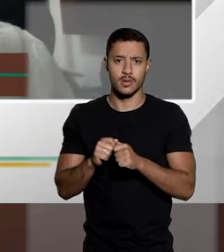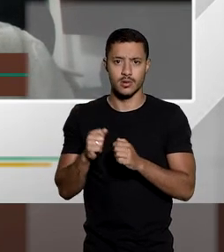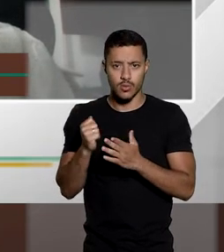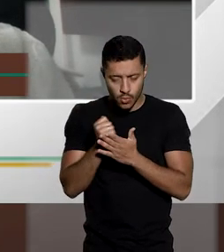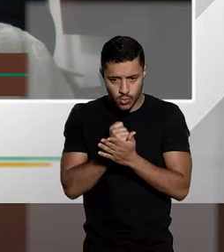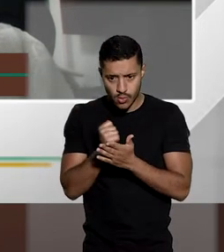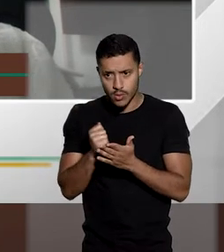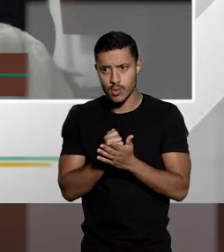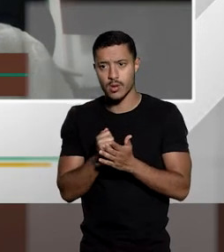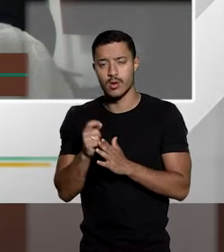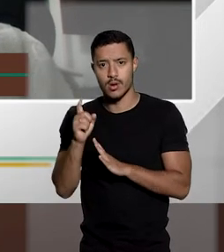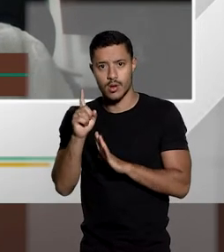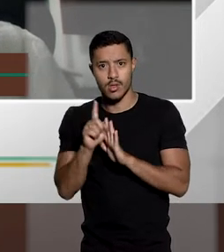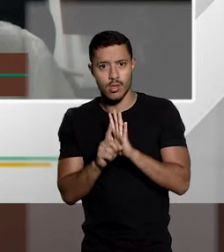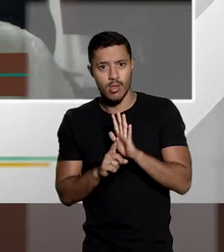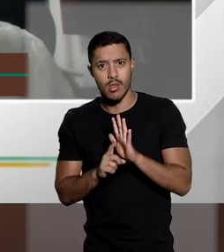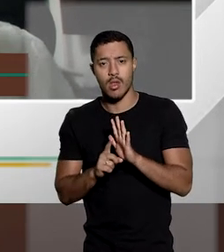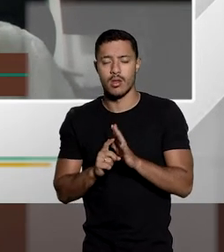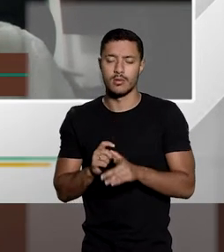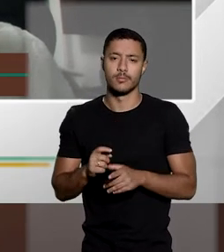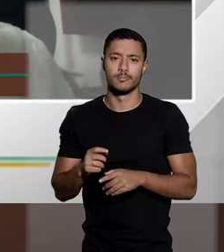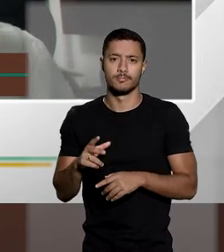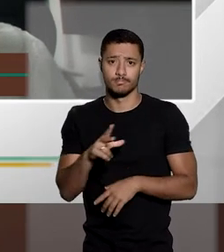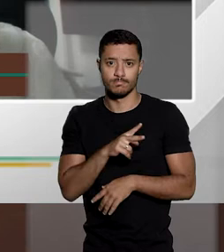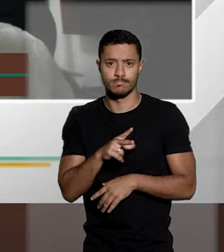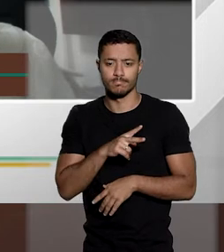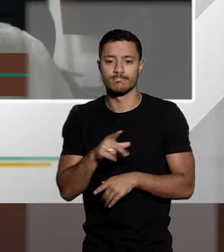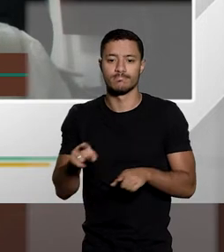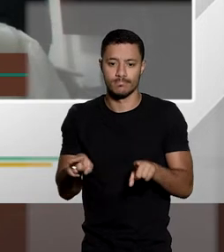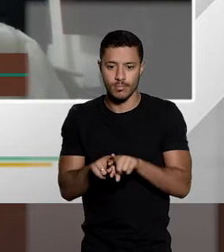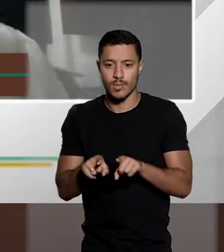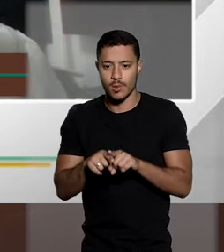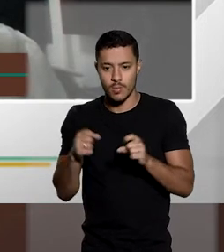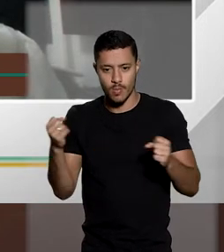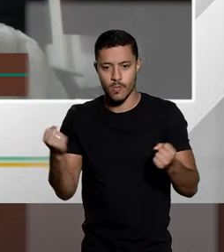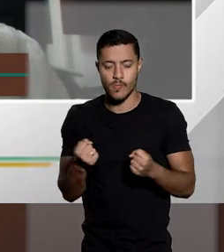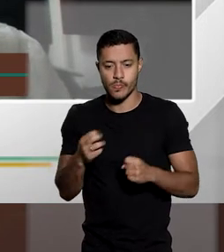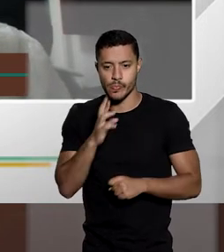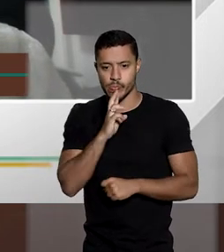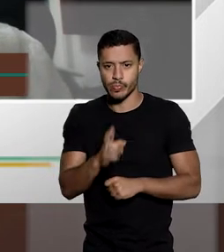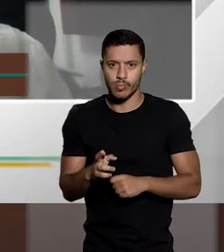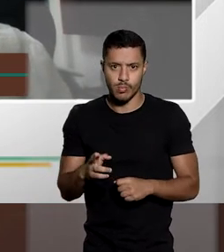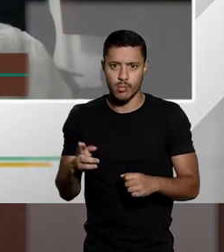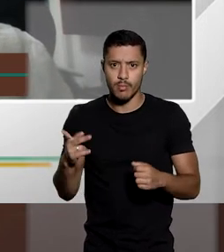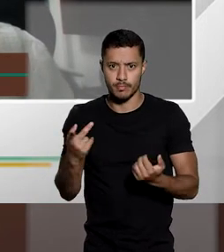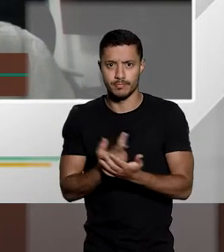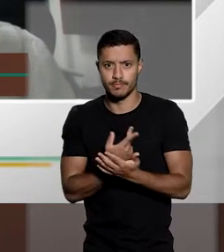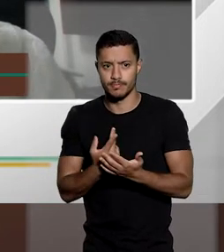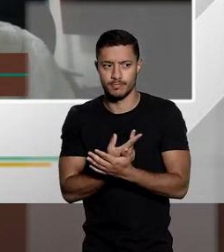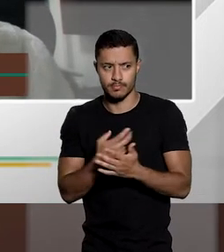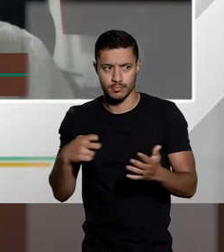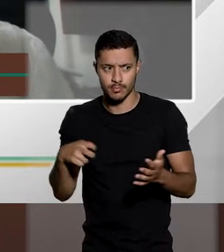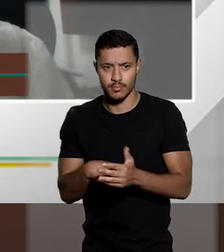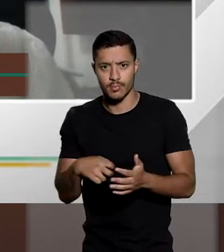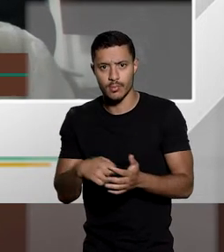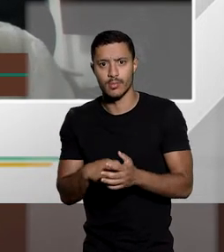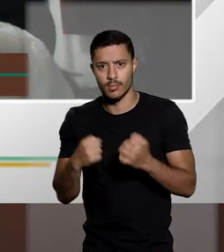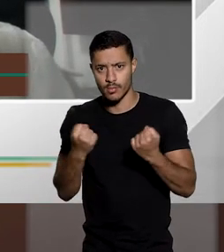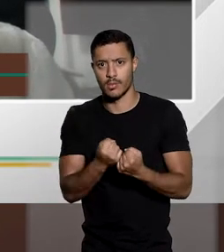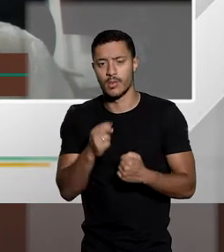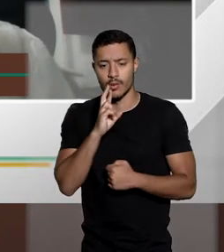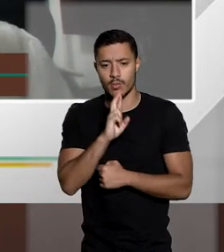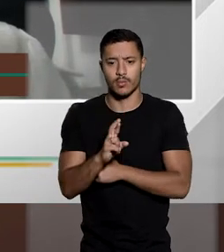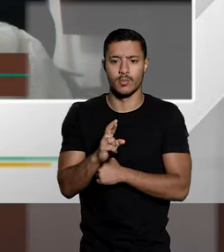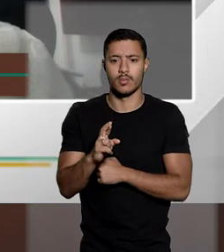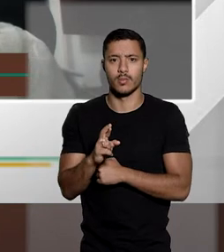e declaração de inidoneidade. E o particular também pode responder por improbidade e pode